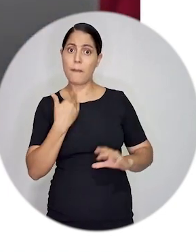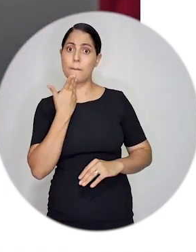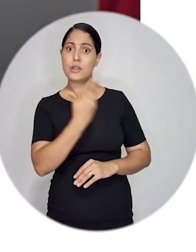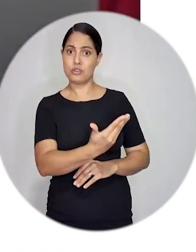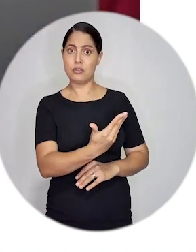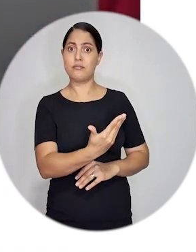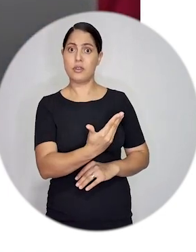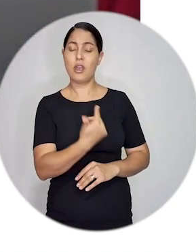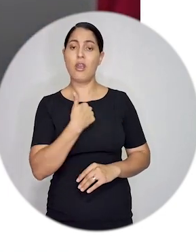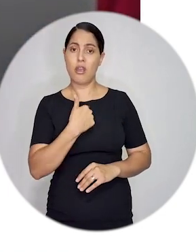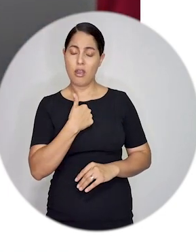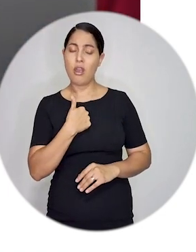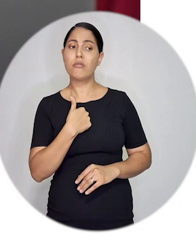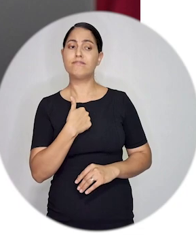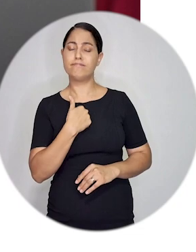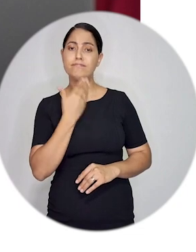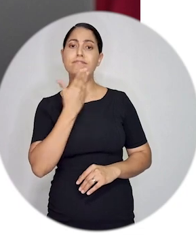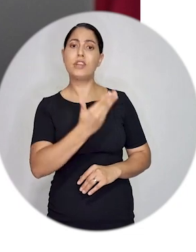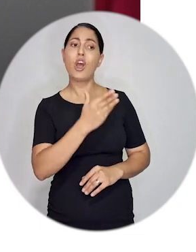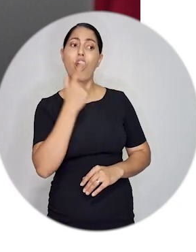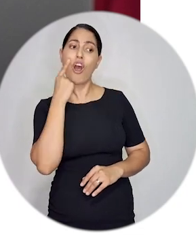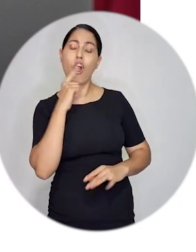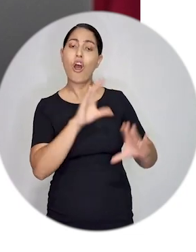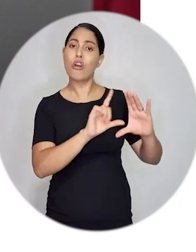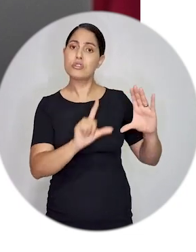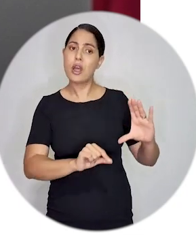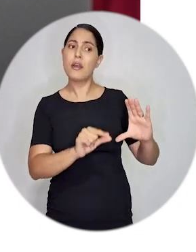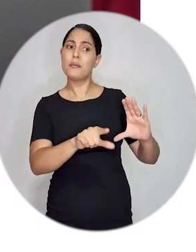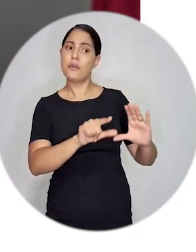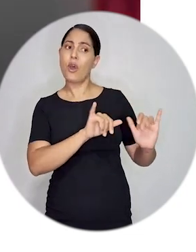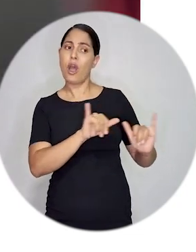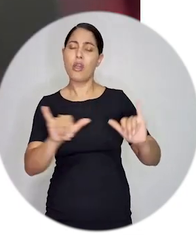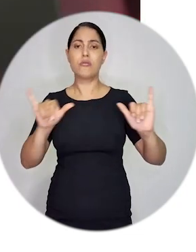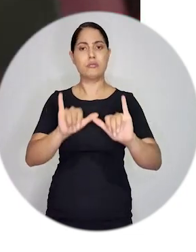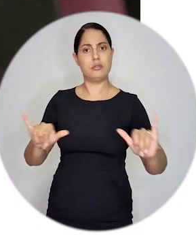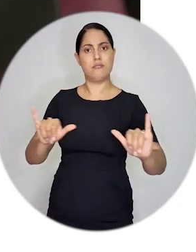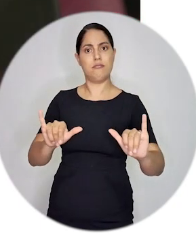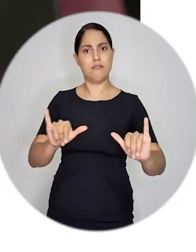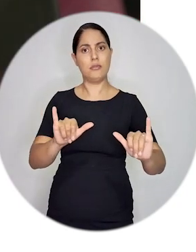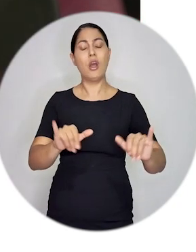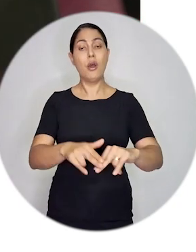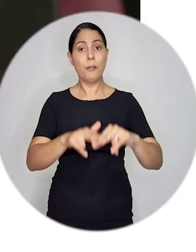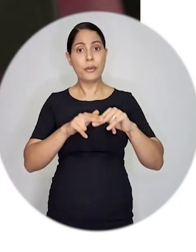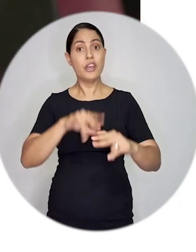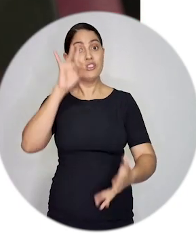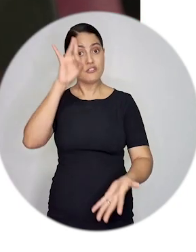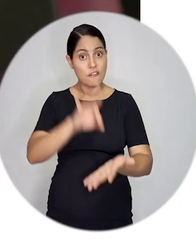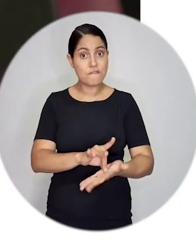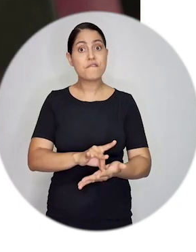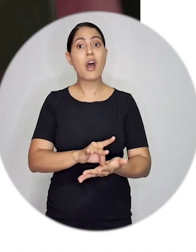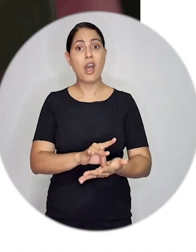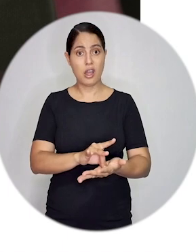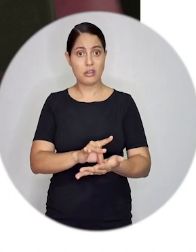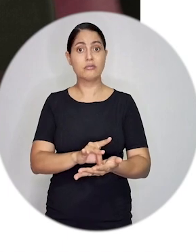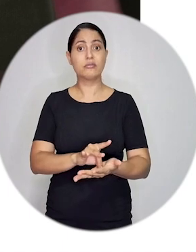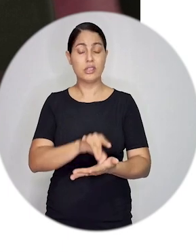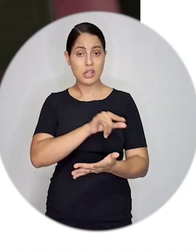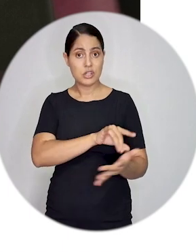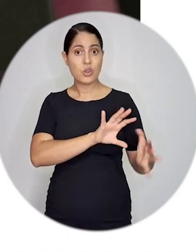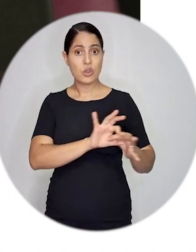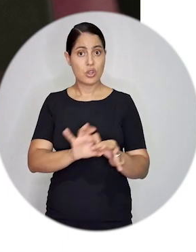minha relatoria e eu tive o cuidado de pedir ao Conselho Federal da OAB que se manifestasse, para que legitimasse